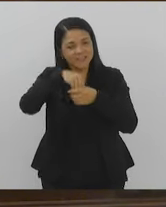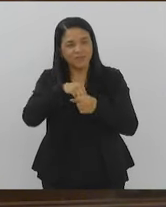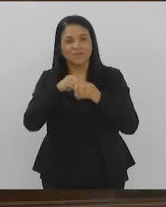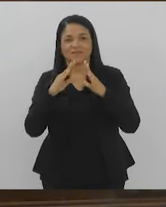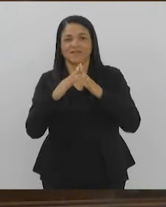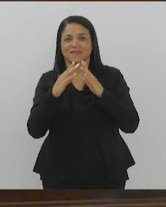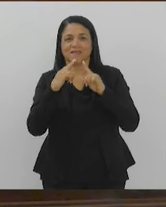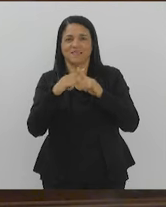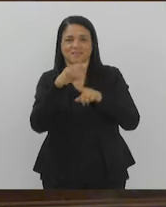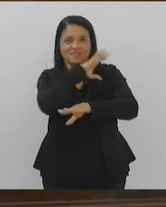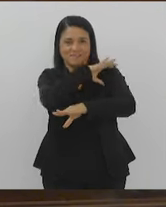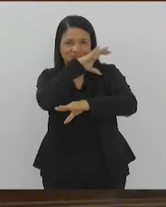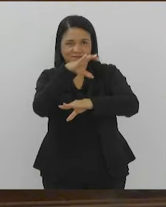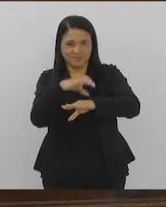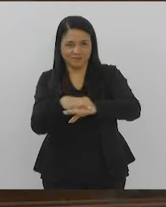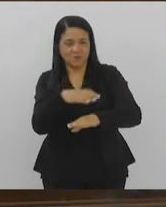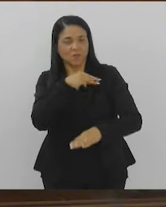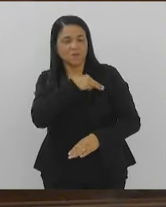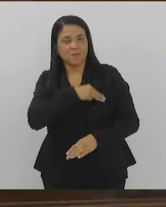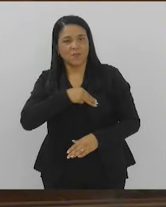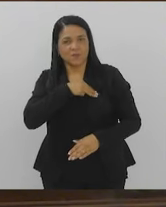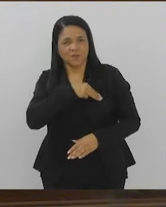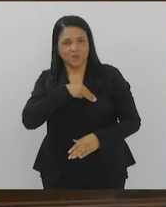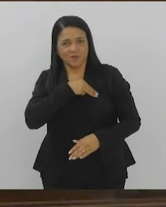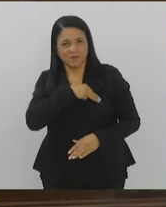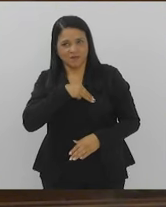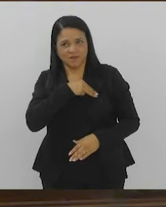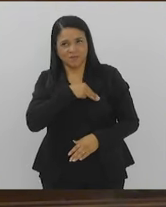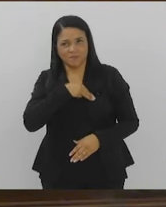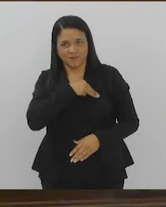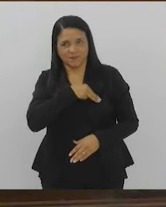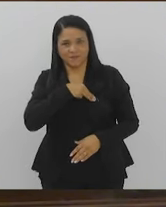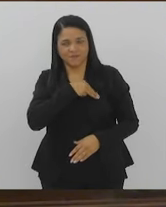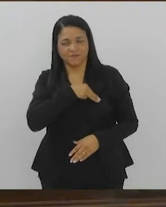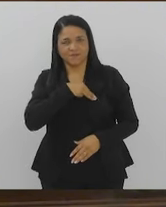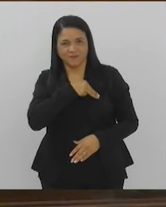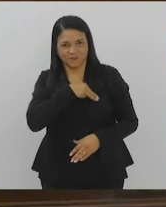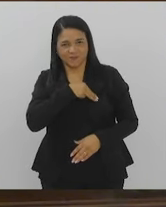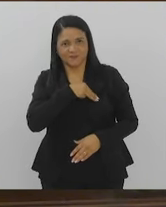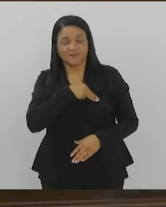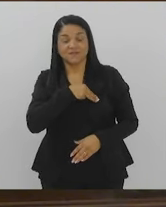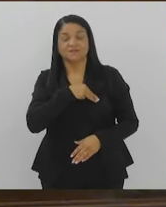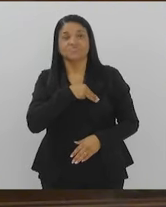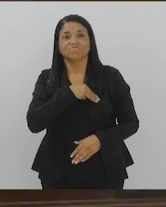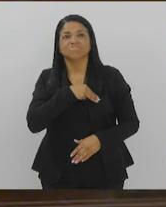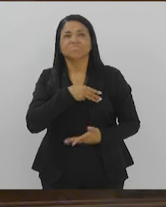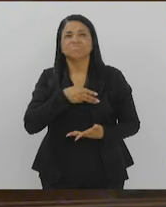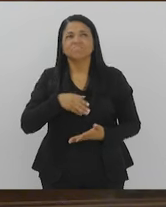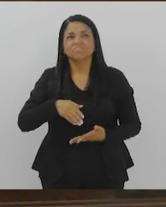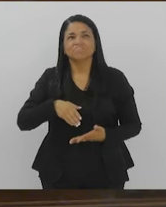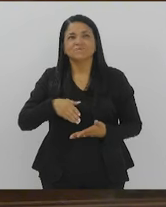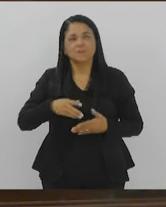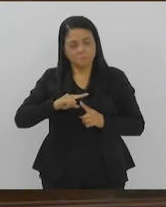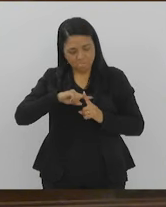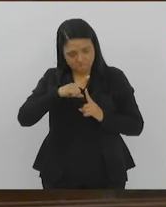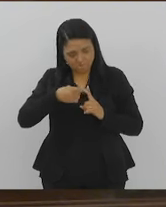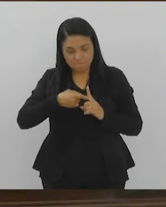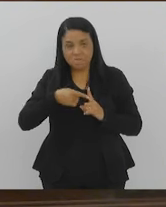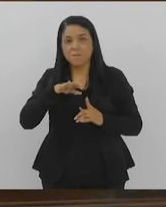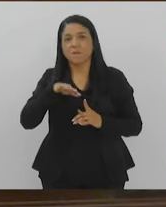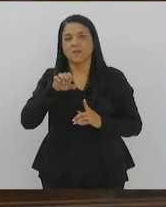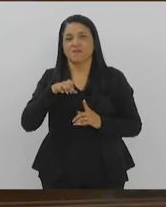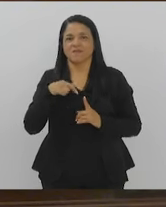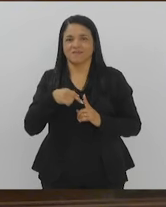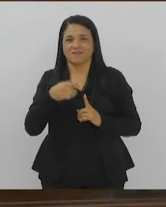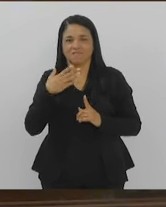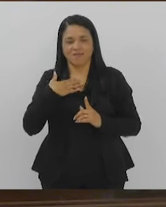na Assembleia de Deus de Madureira, está ali na Assembleia de Deus de Madureira, desde o ventre da minha mãe, lá